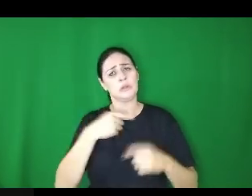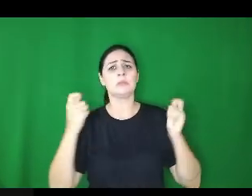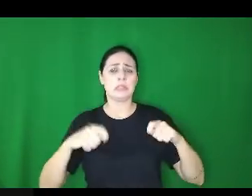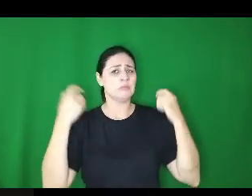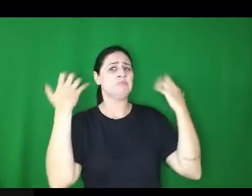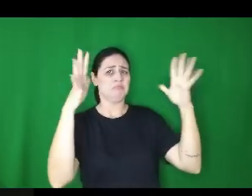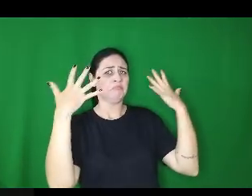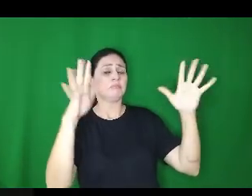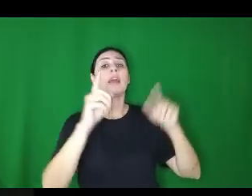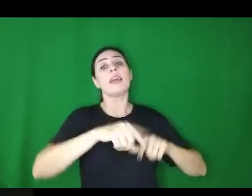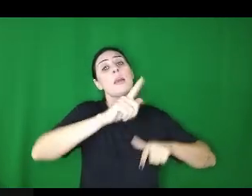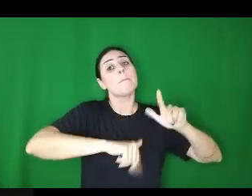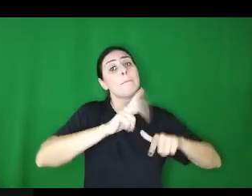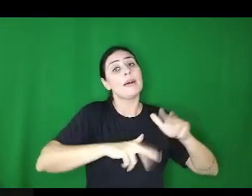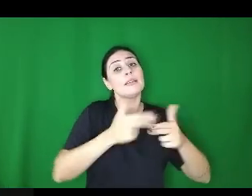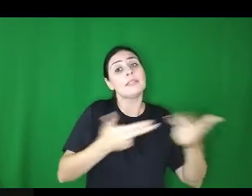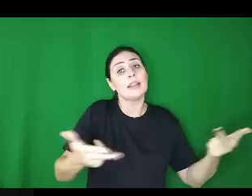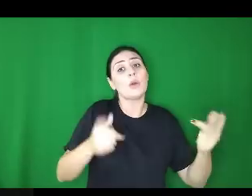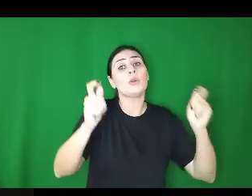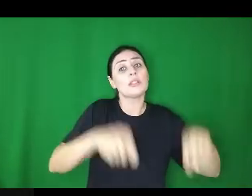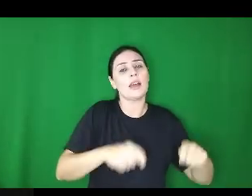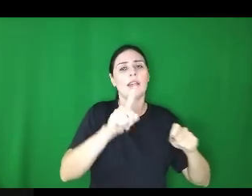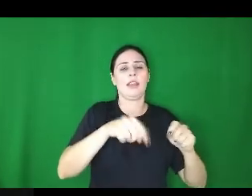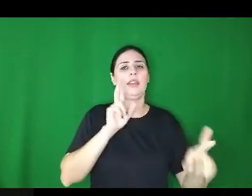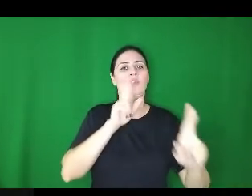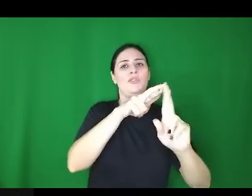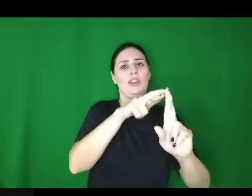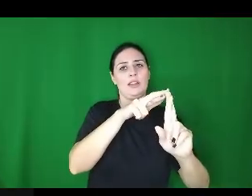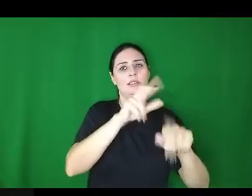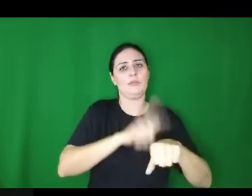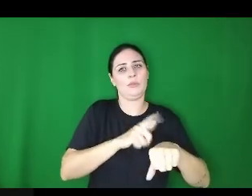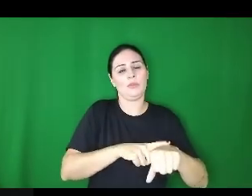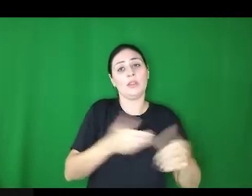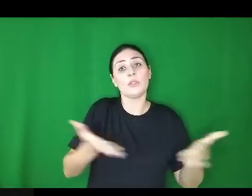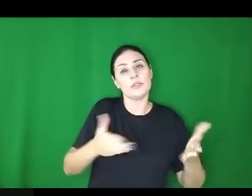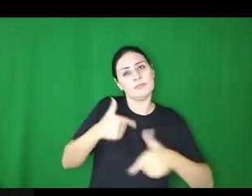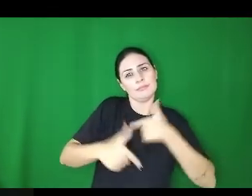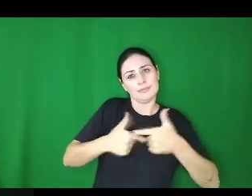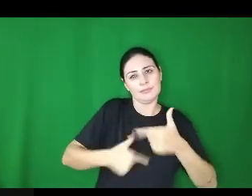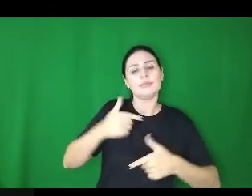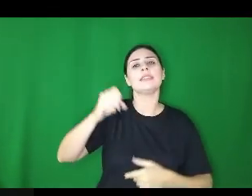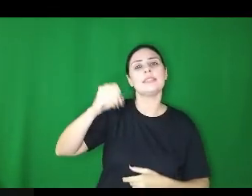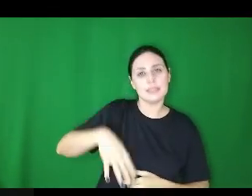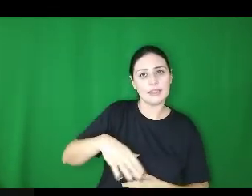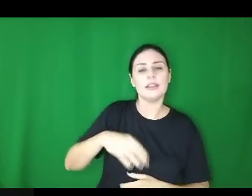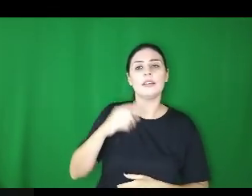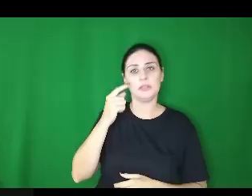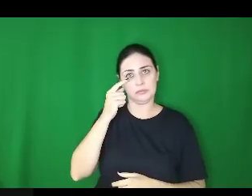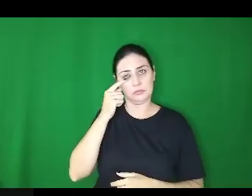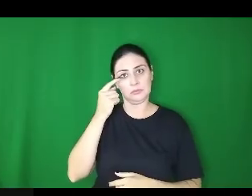esse quadro, né, do segundo ano, né, cada cor é um componente curricular, e as articulações que